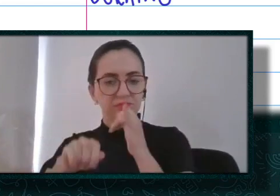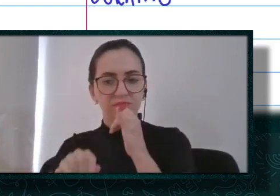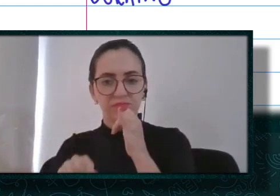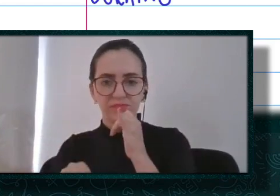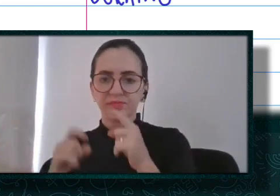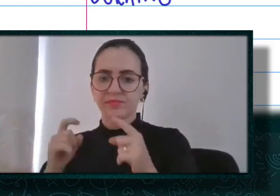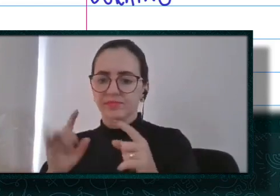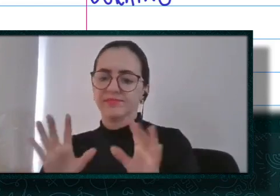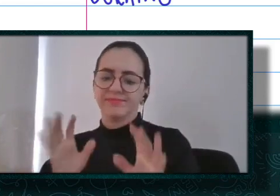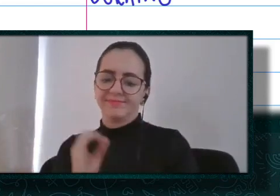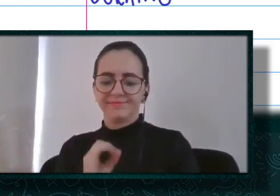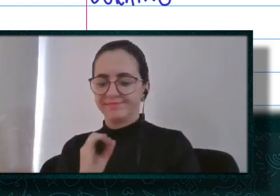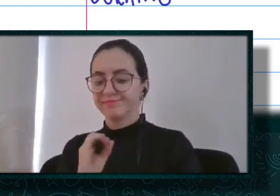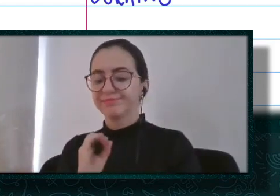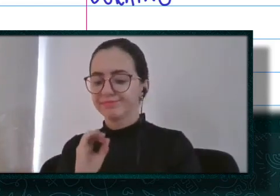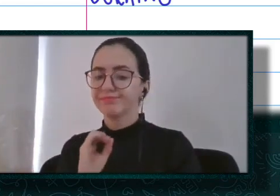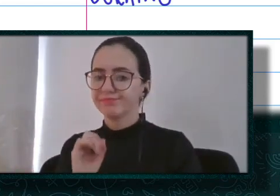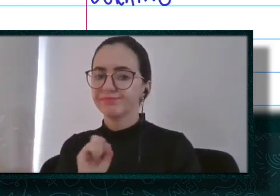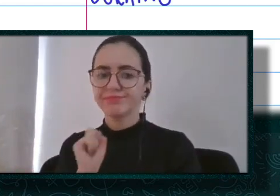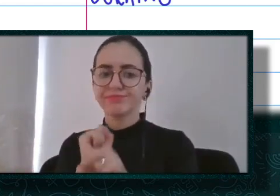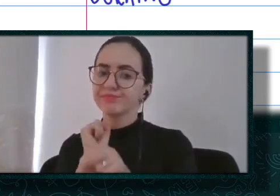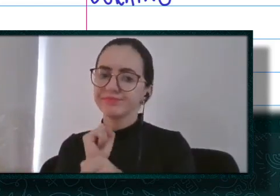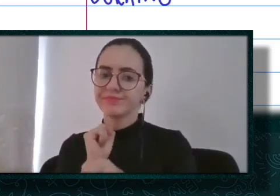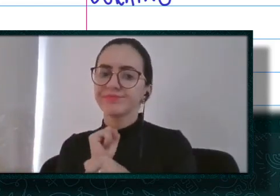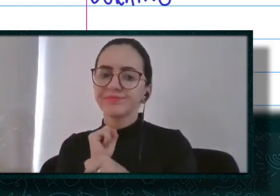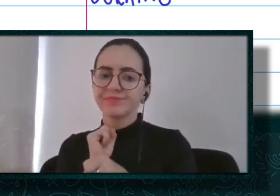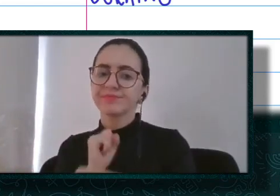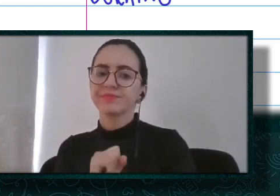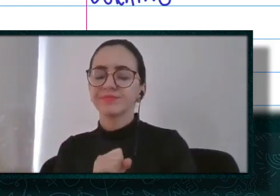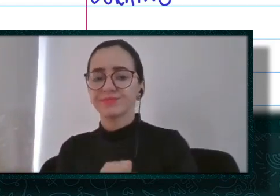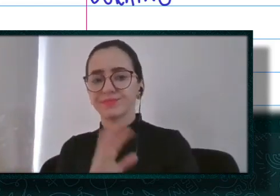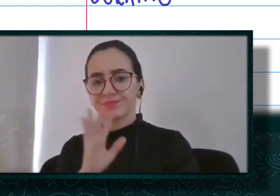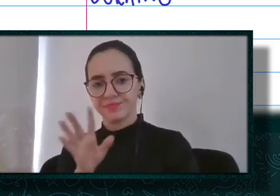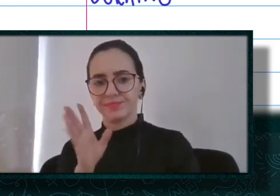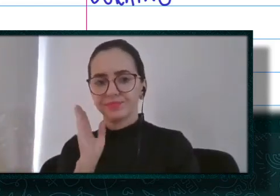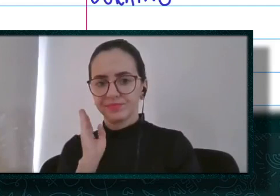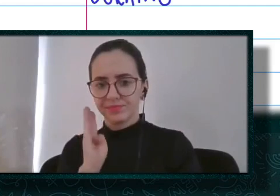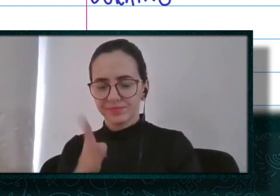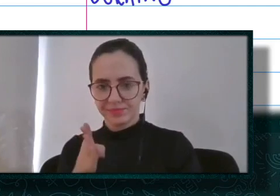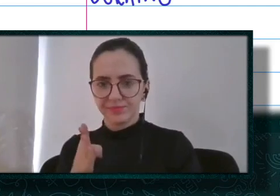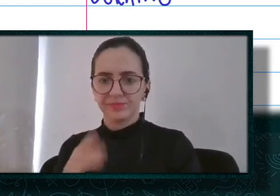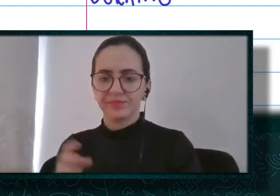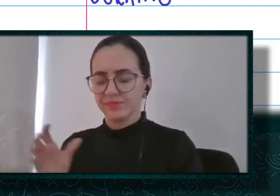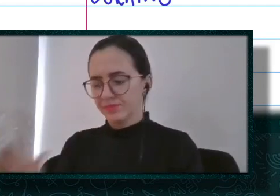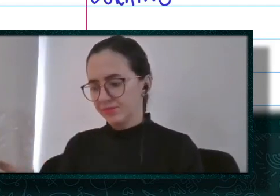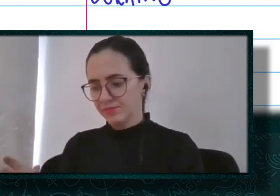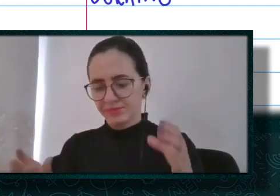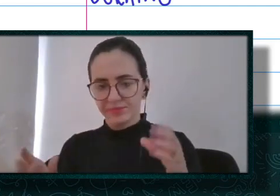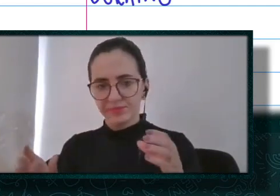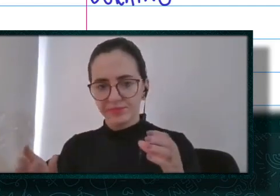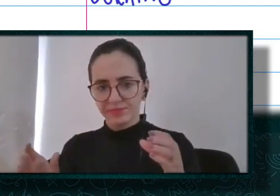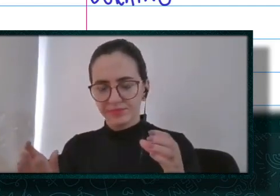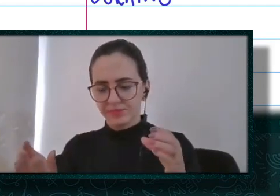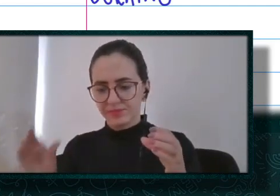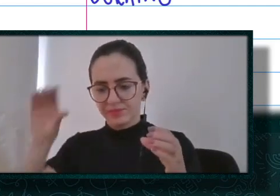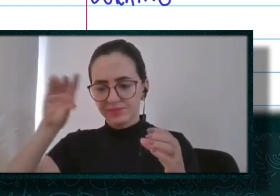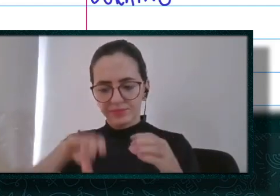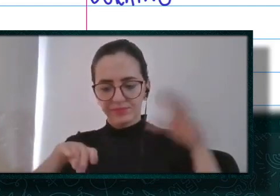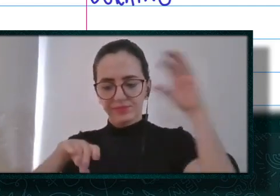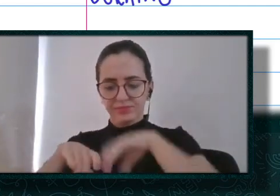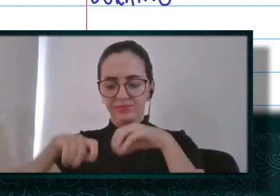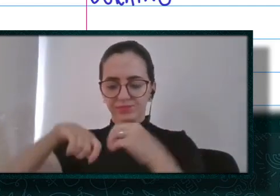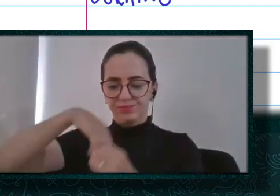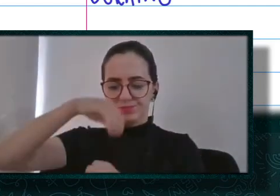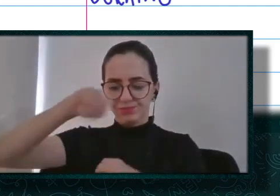0. Agora, o durante é aqui que mora toda a solução do problema. Você fez o